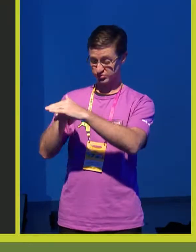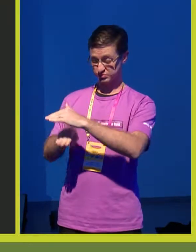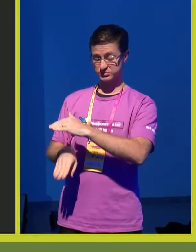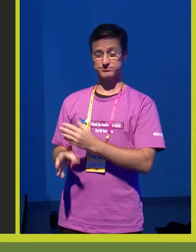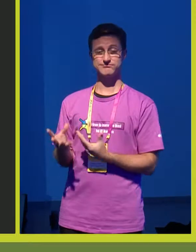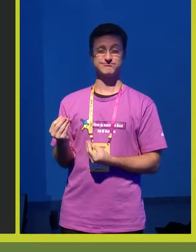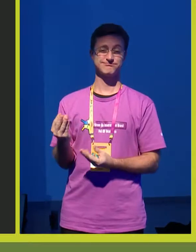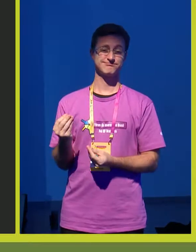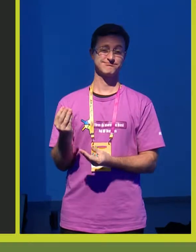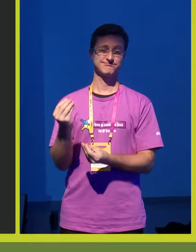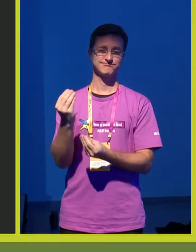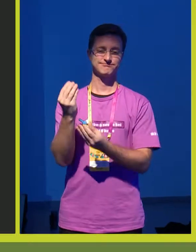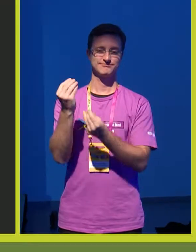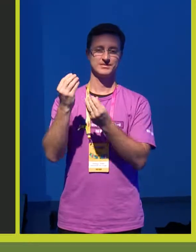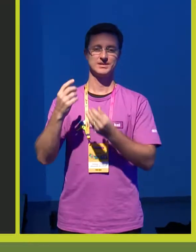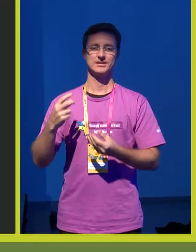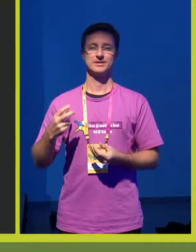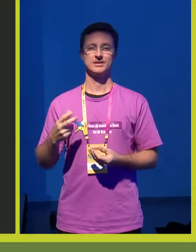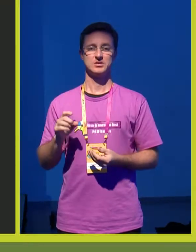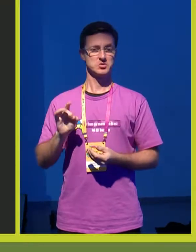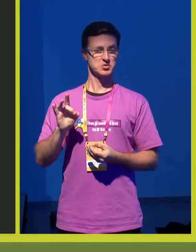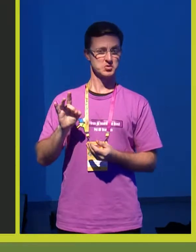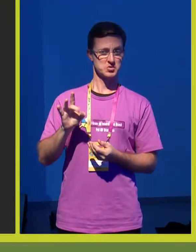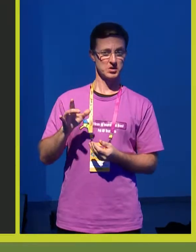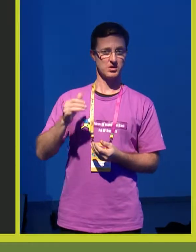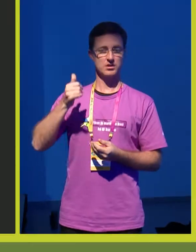só mais ao registro histórico de chamadas.